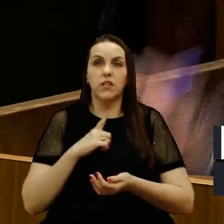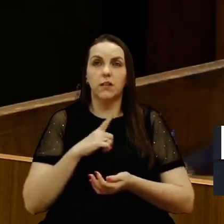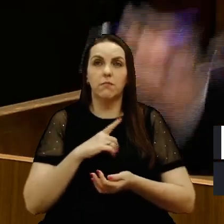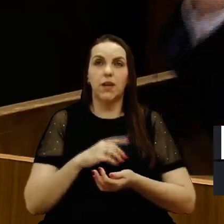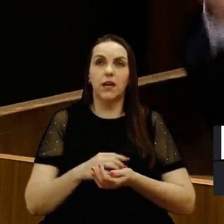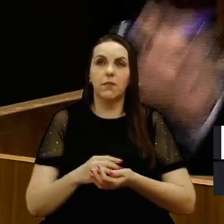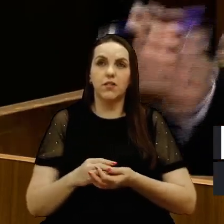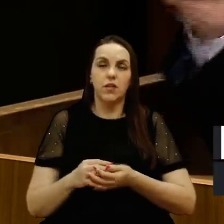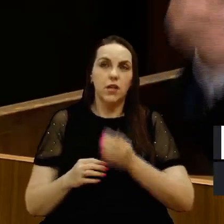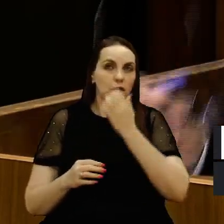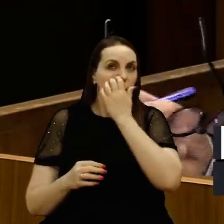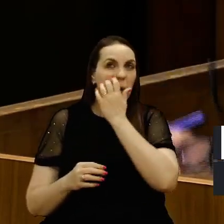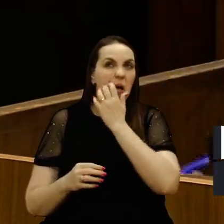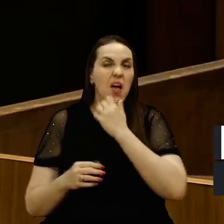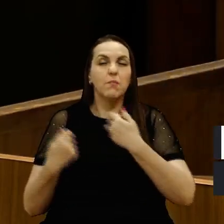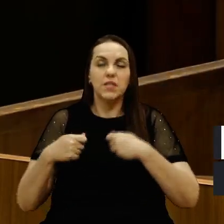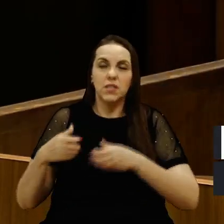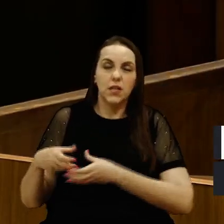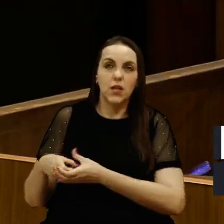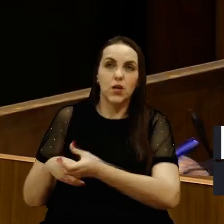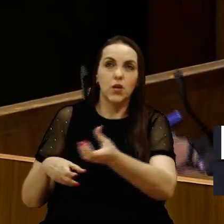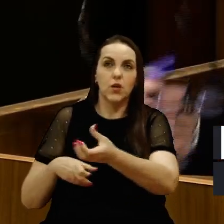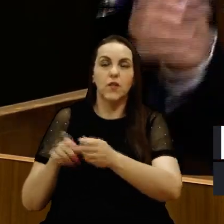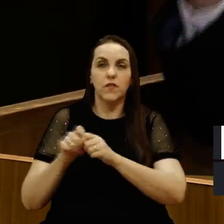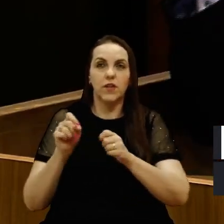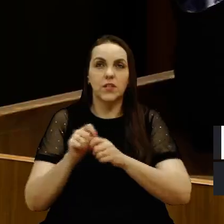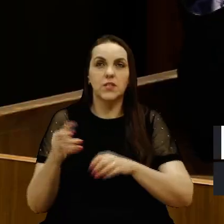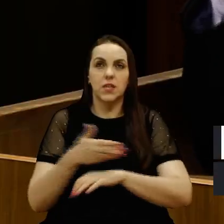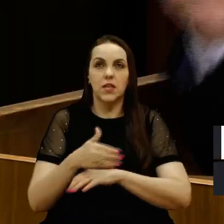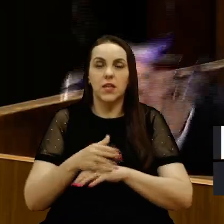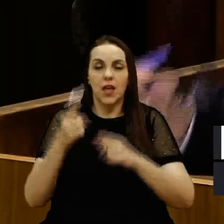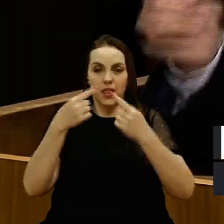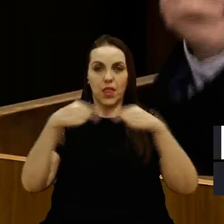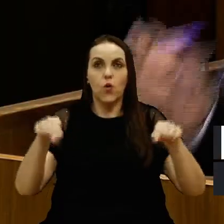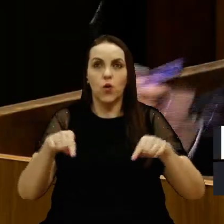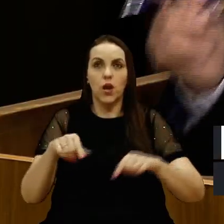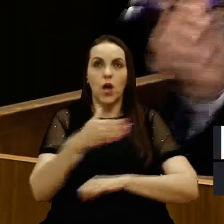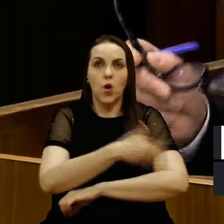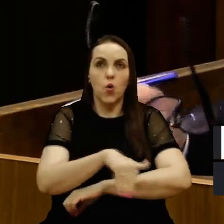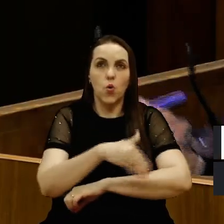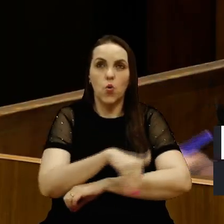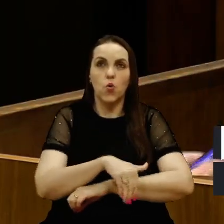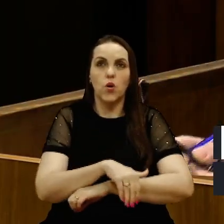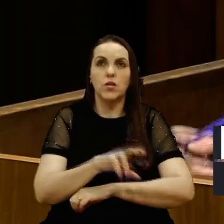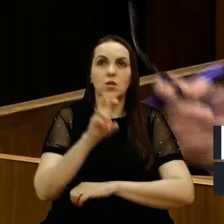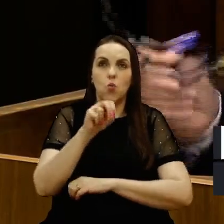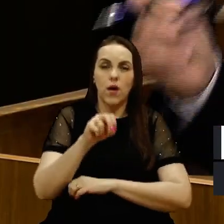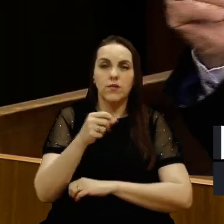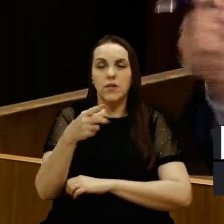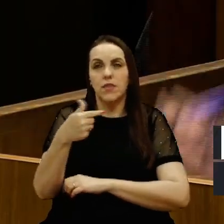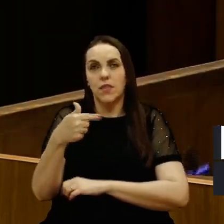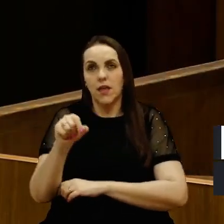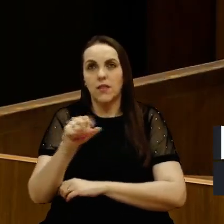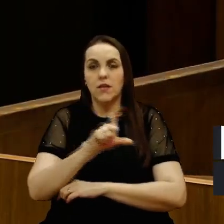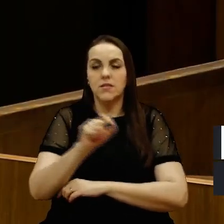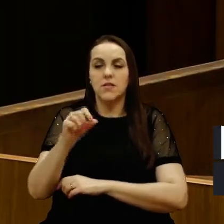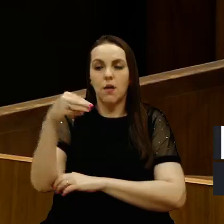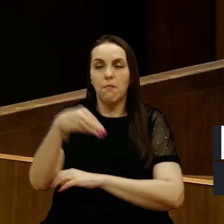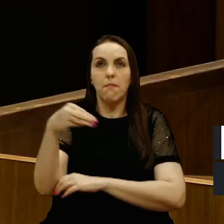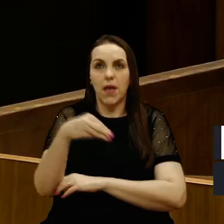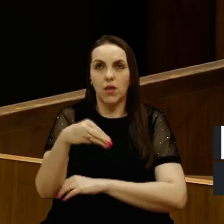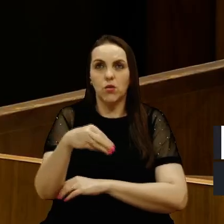da equipe para fazer saneamento, inaugurar a rua de 50, 70, 100 metros, dar dignidade para as